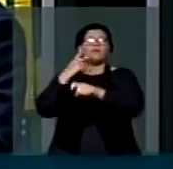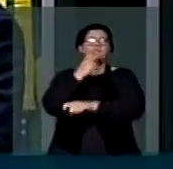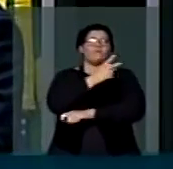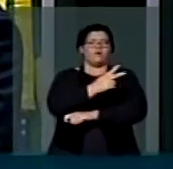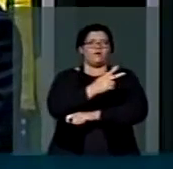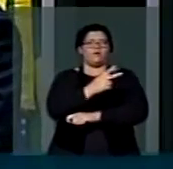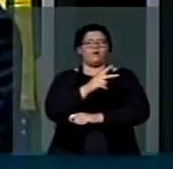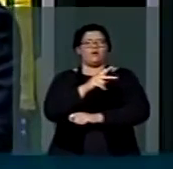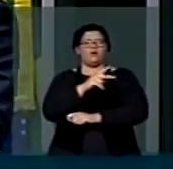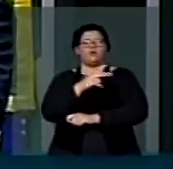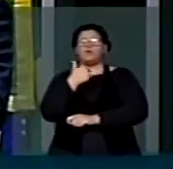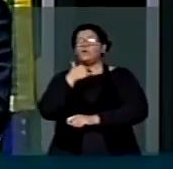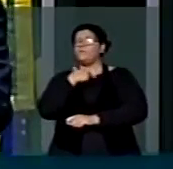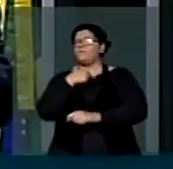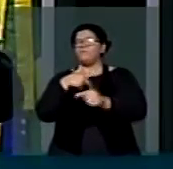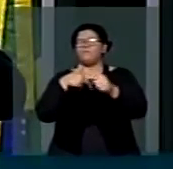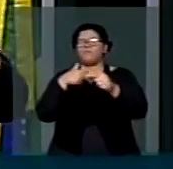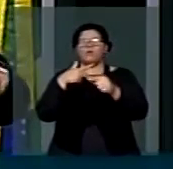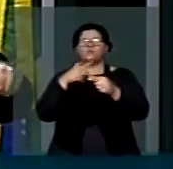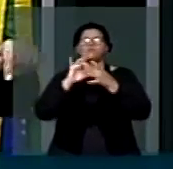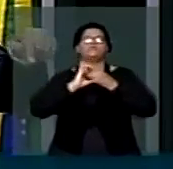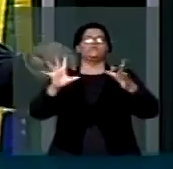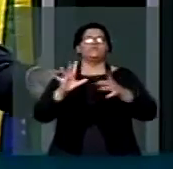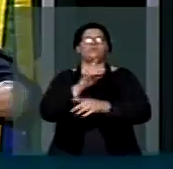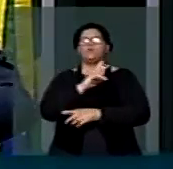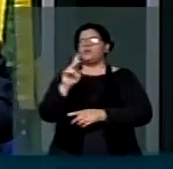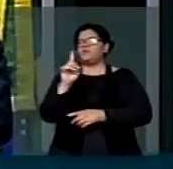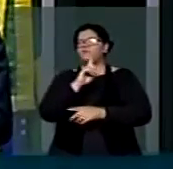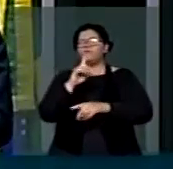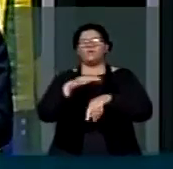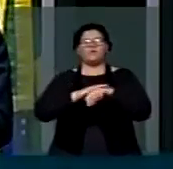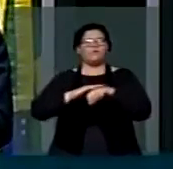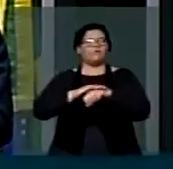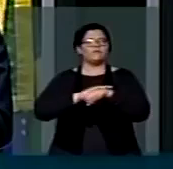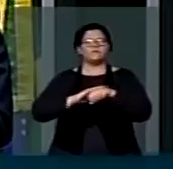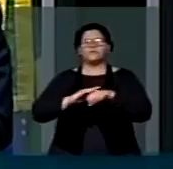livre circulação dentro do território nacional.